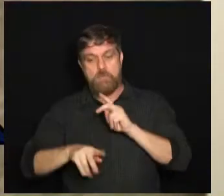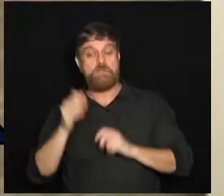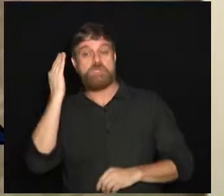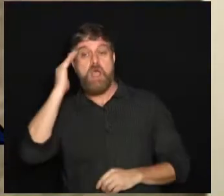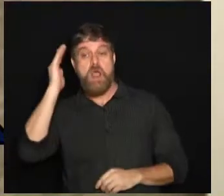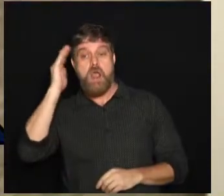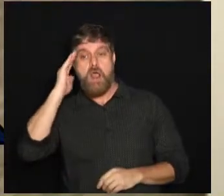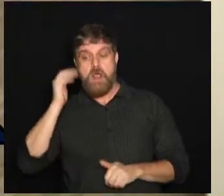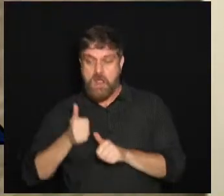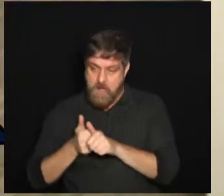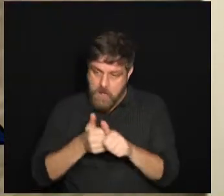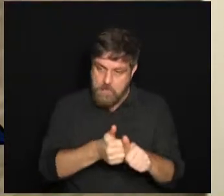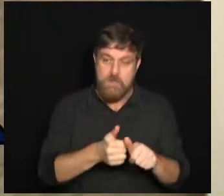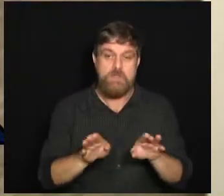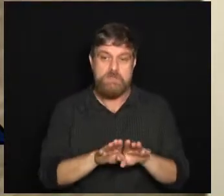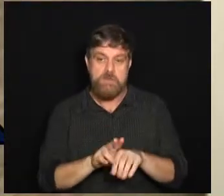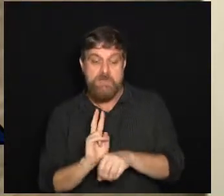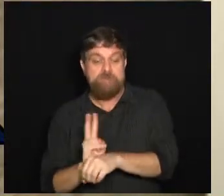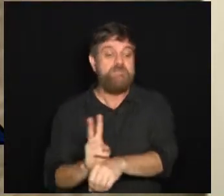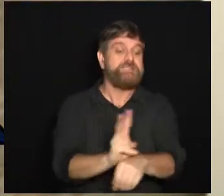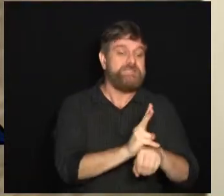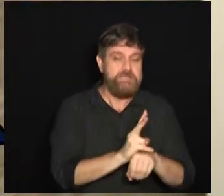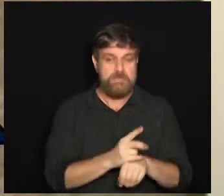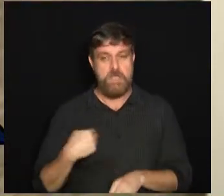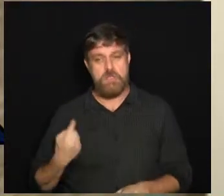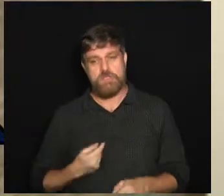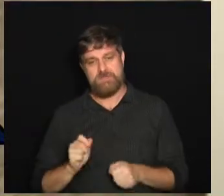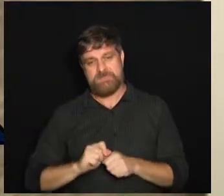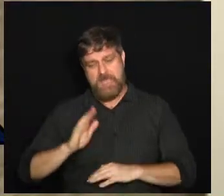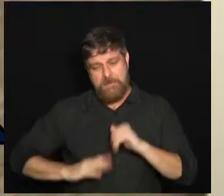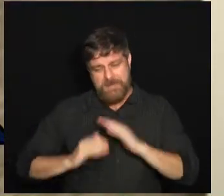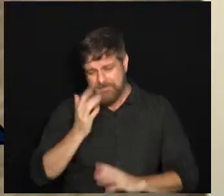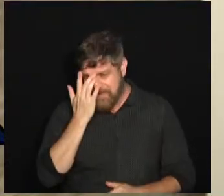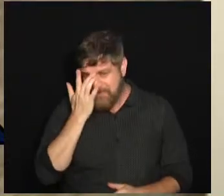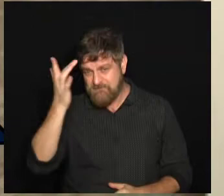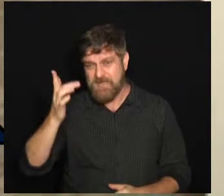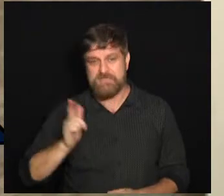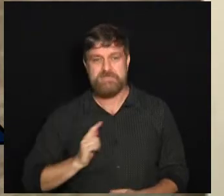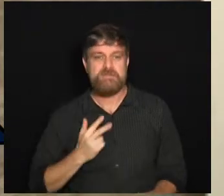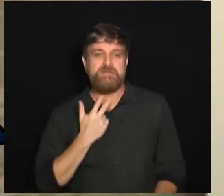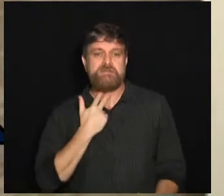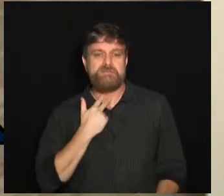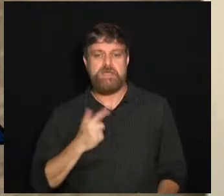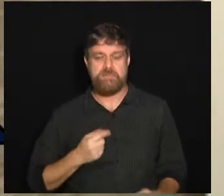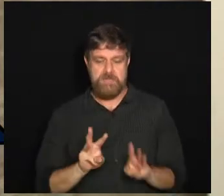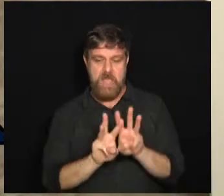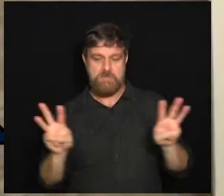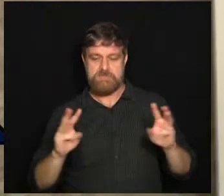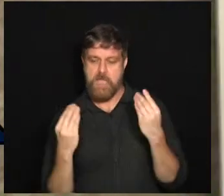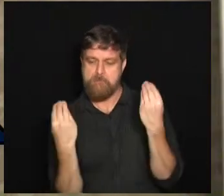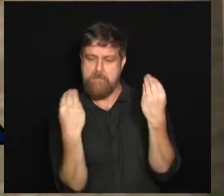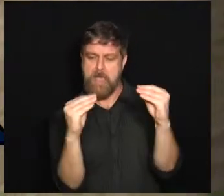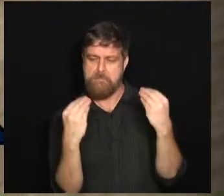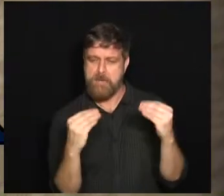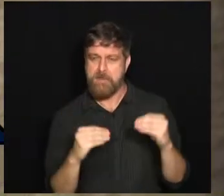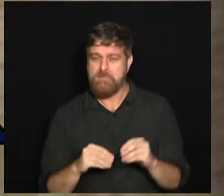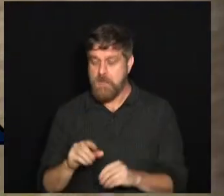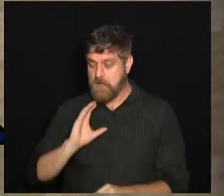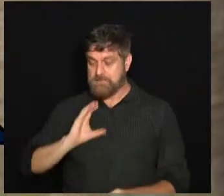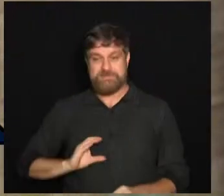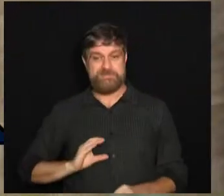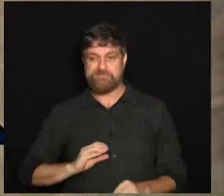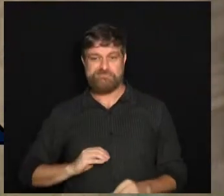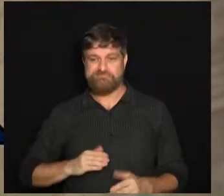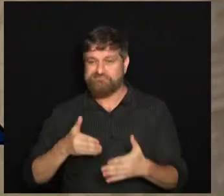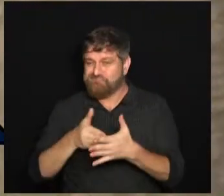a população também fiscalizar. Temos que facilitar o acesso. Não adianta colocar dentro do site de uma maneira que o cidadão não